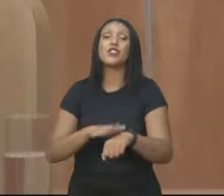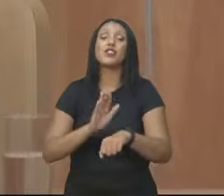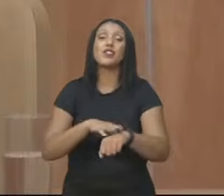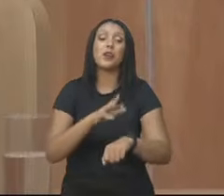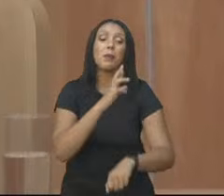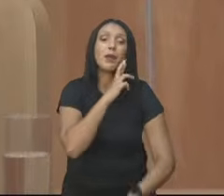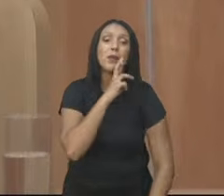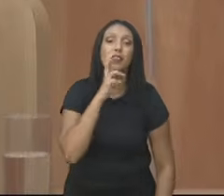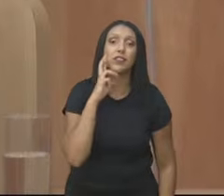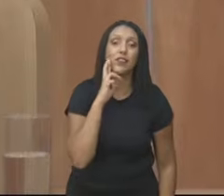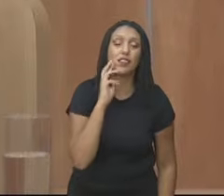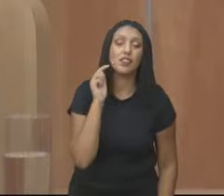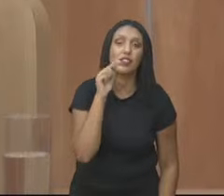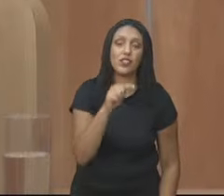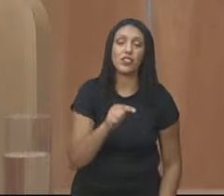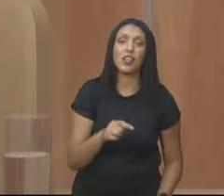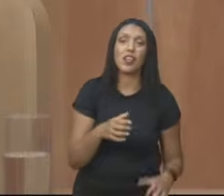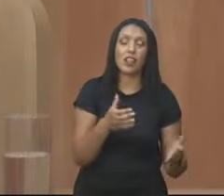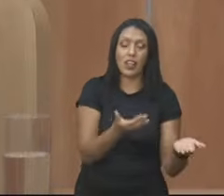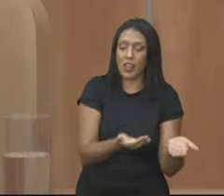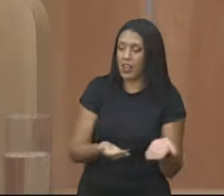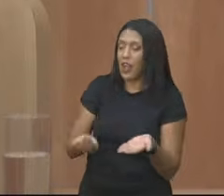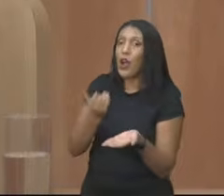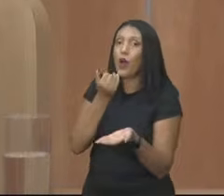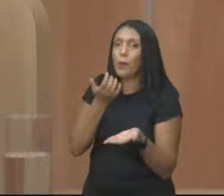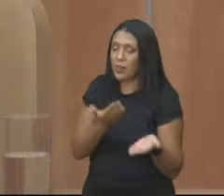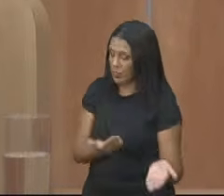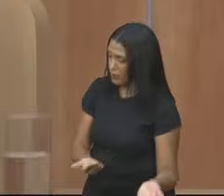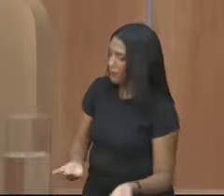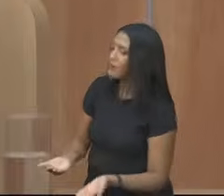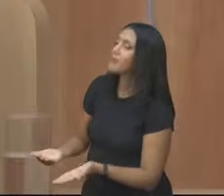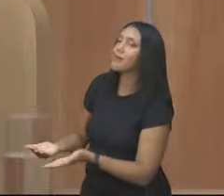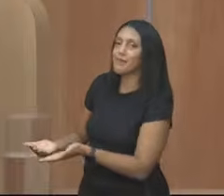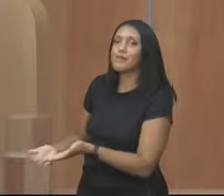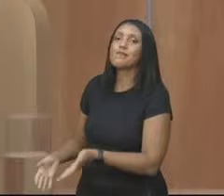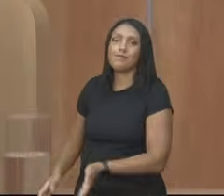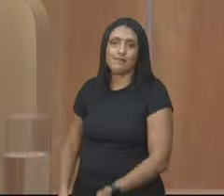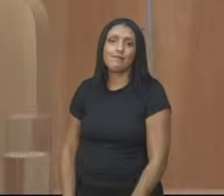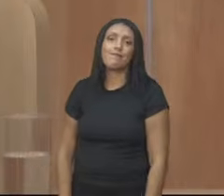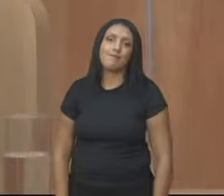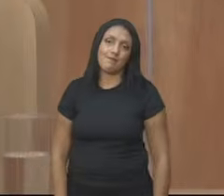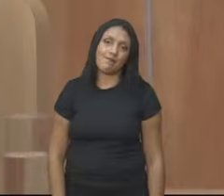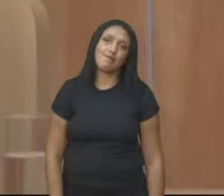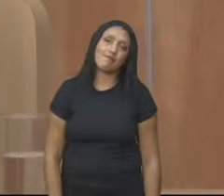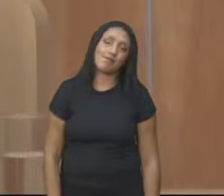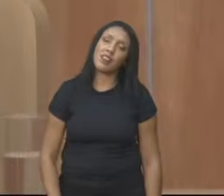que precisam de um abraço. E muitas vezes você vê pessoas que dão um salto na vida um pouquinho a mais